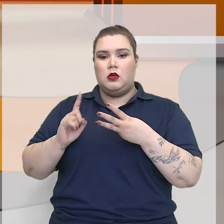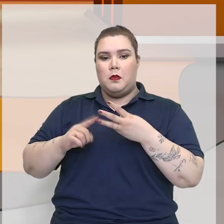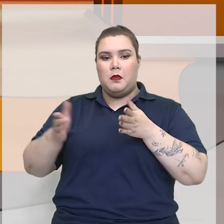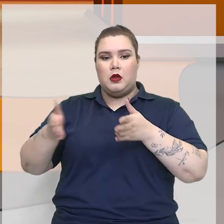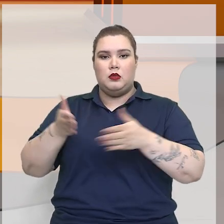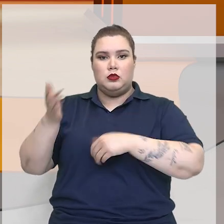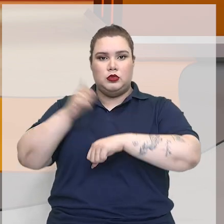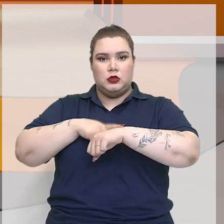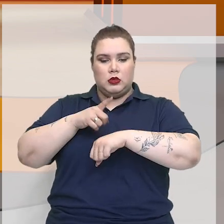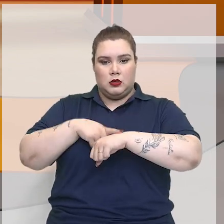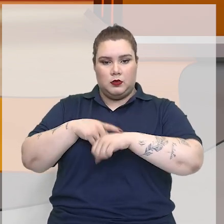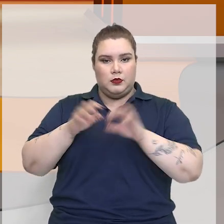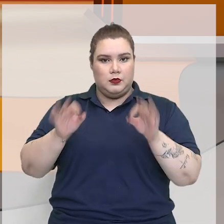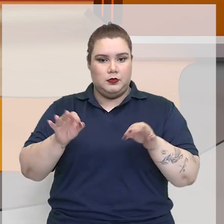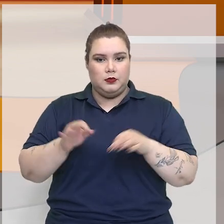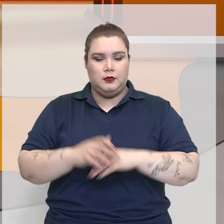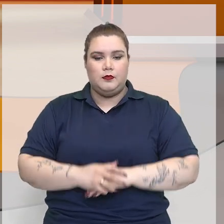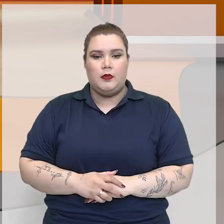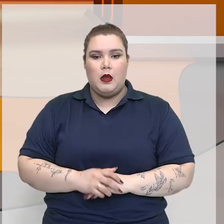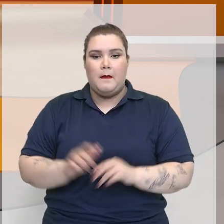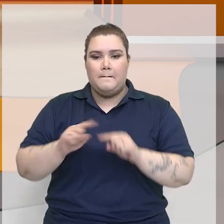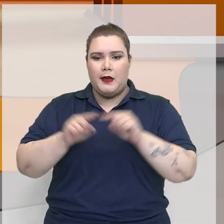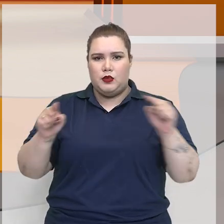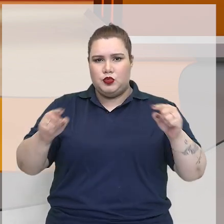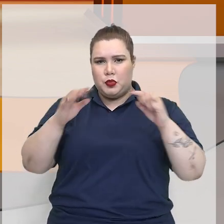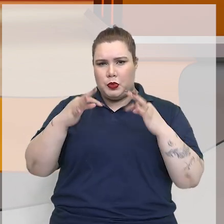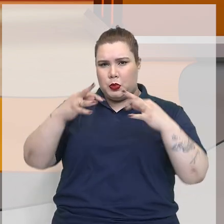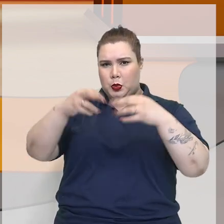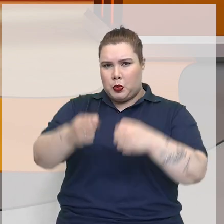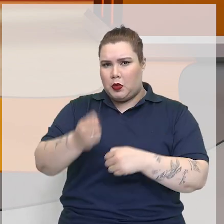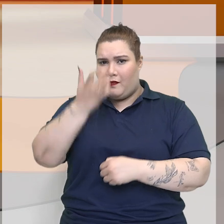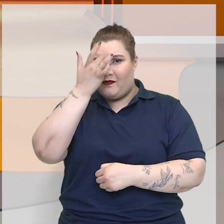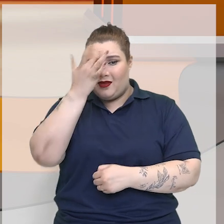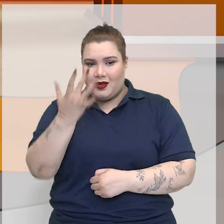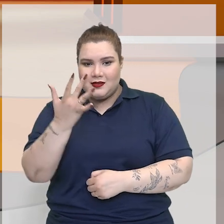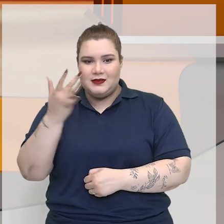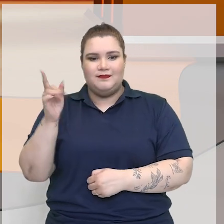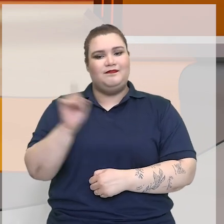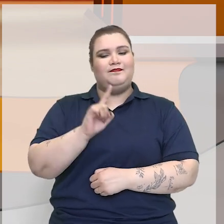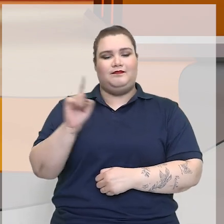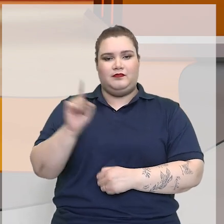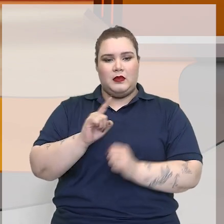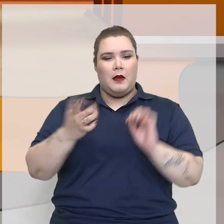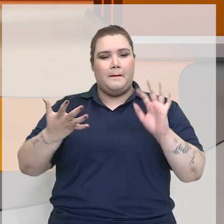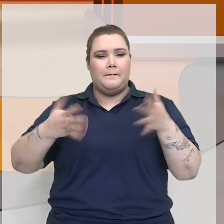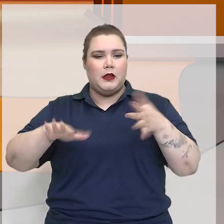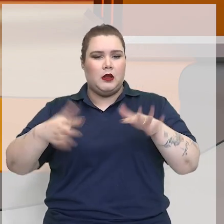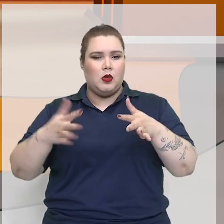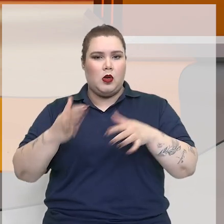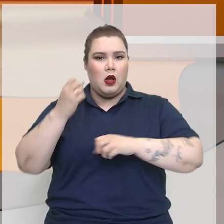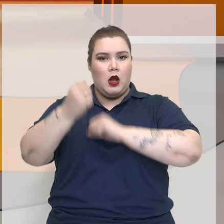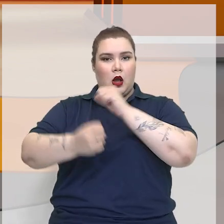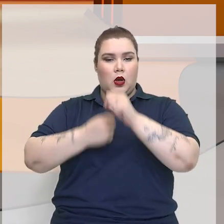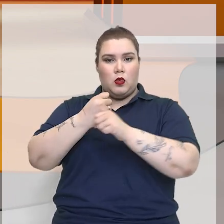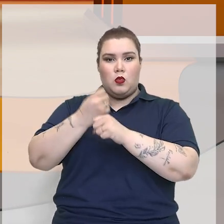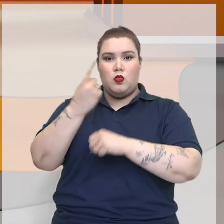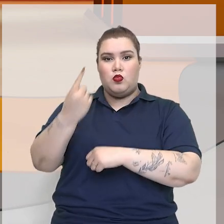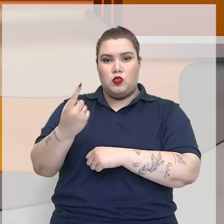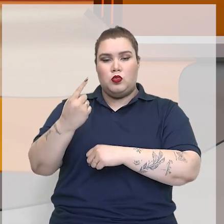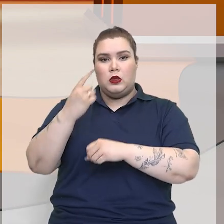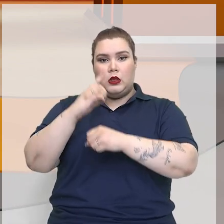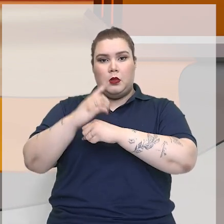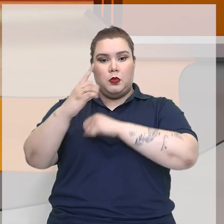reis. Mas assim, nem tudo foi fácil para o povo hebreu, né? Mais ou menos ali pelo ano 1 depois